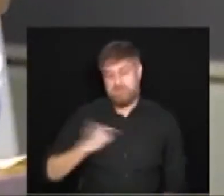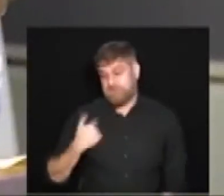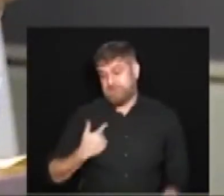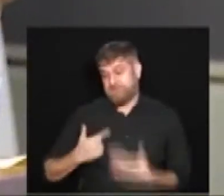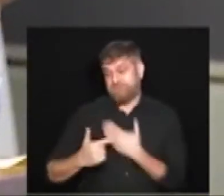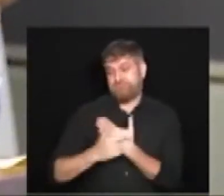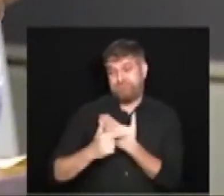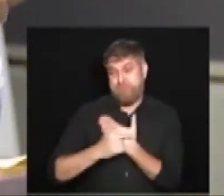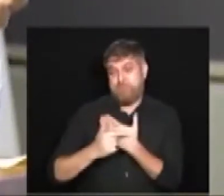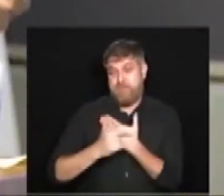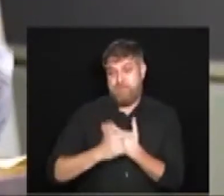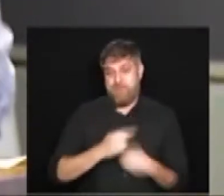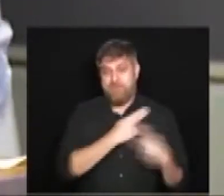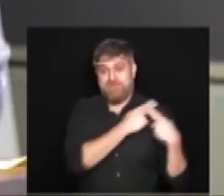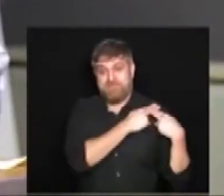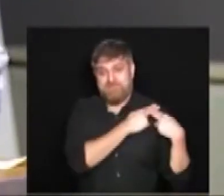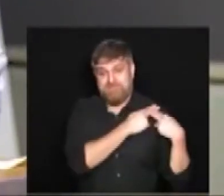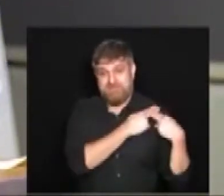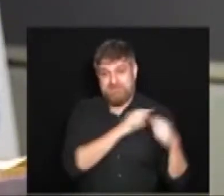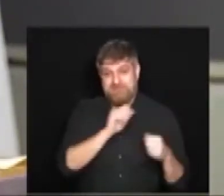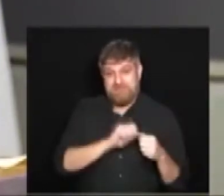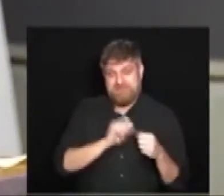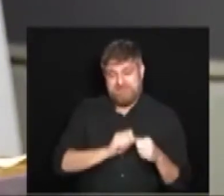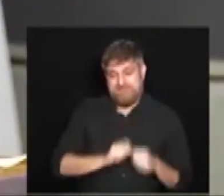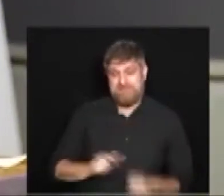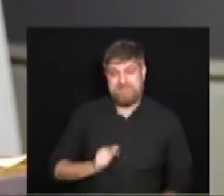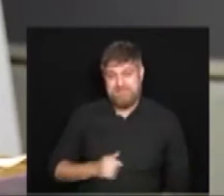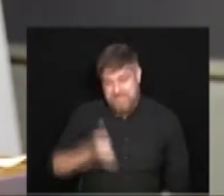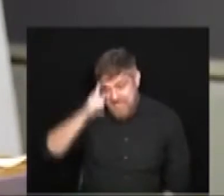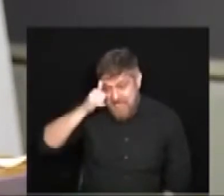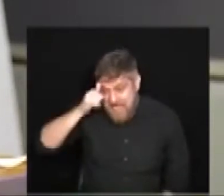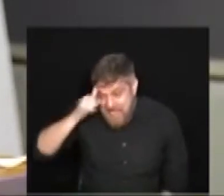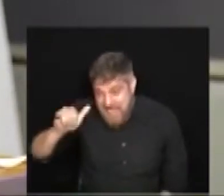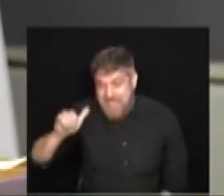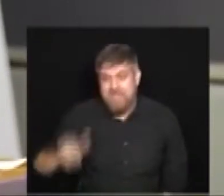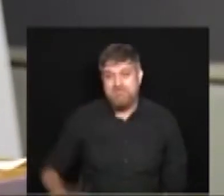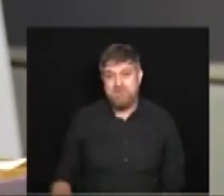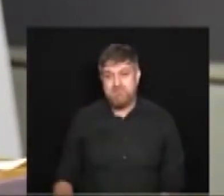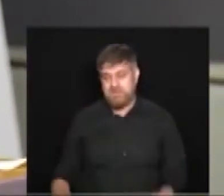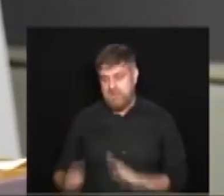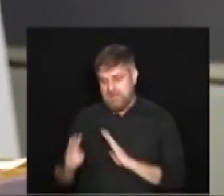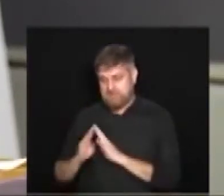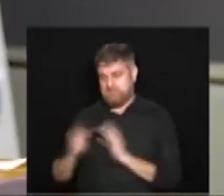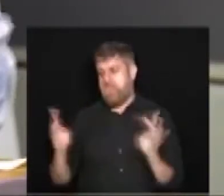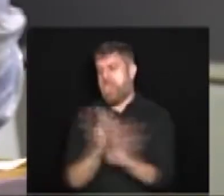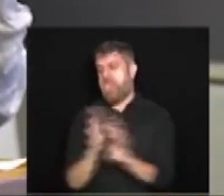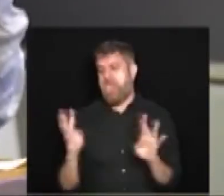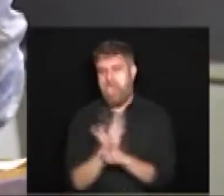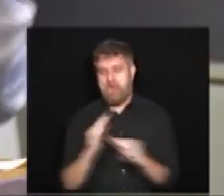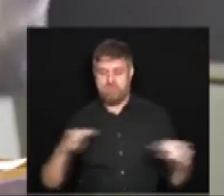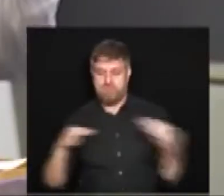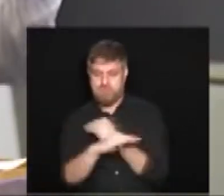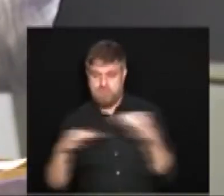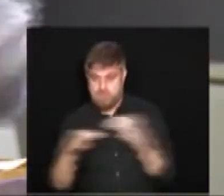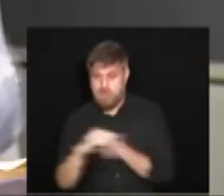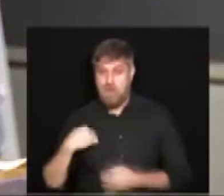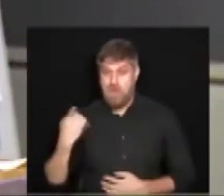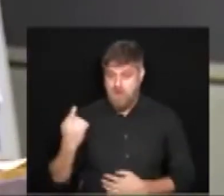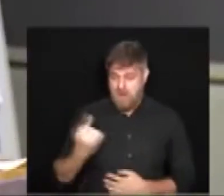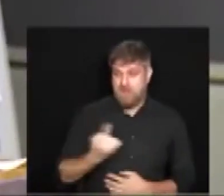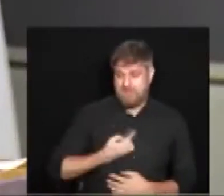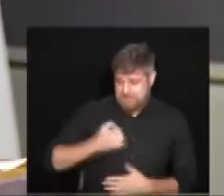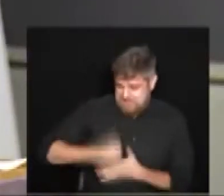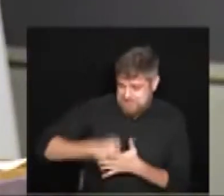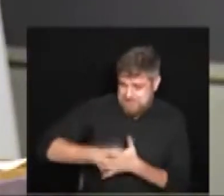papel institucional é fazer o É contrário, né? verdade, é Fazer verdade. com que o trânsito flua da melhor forma possível e temos tido esse sucesso, como o senhor